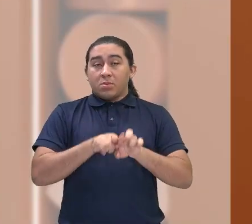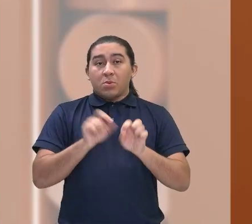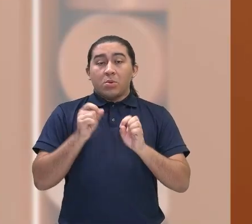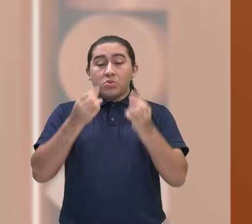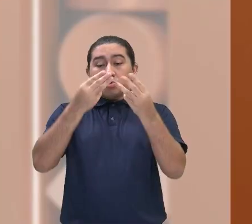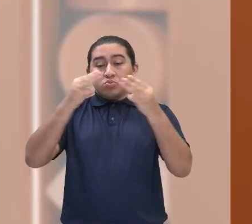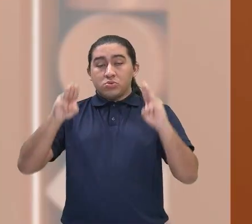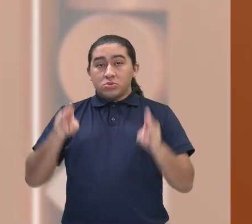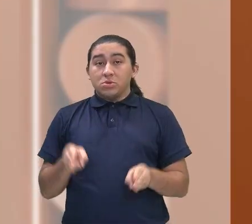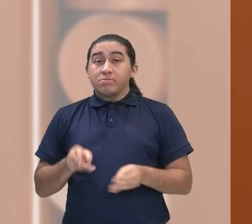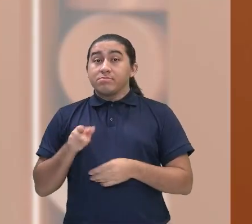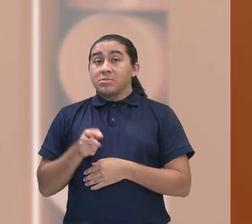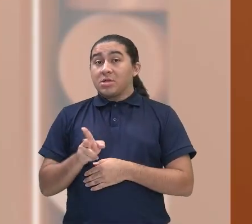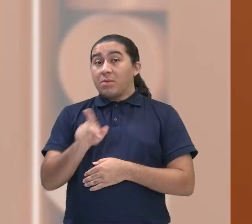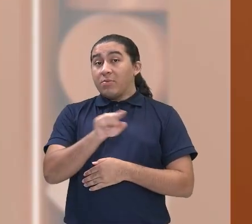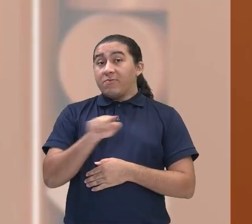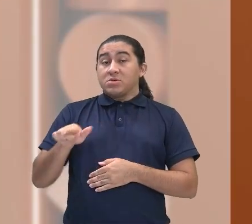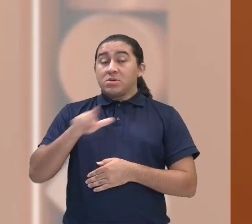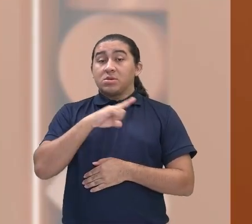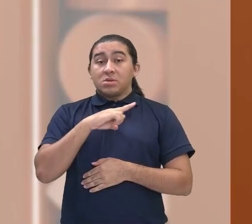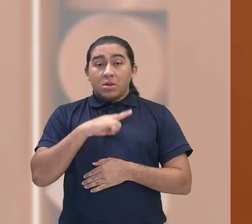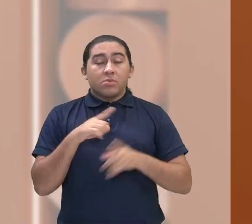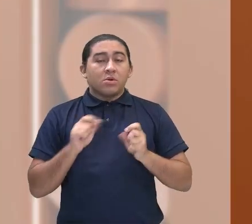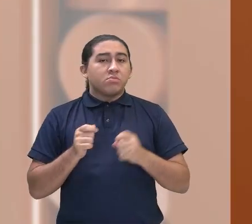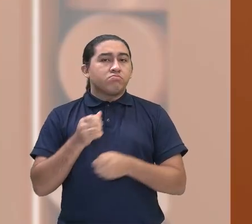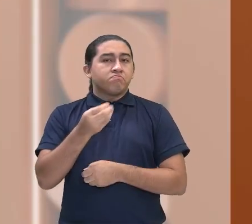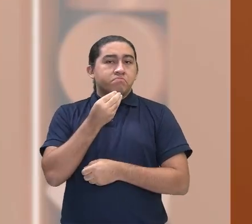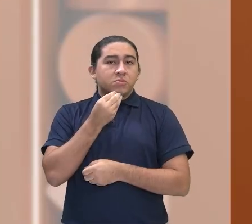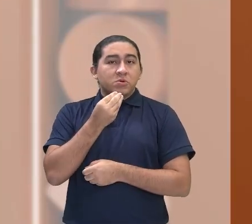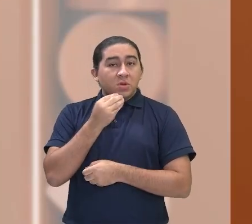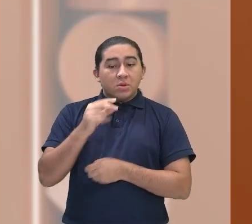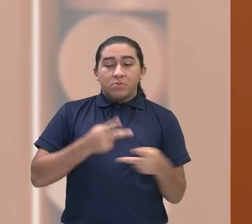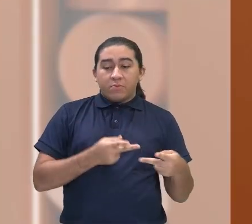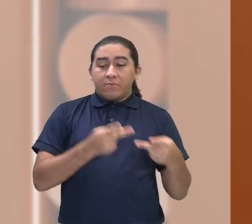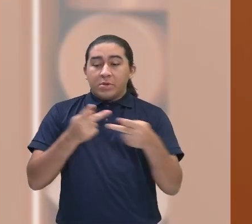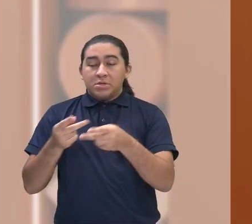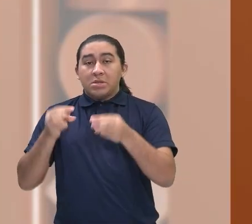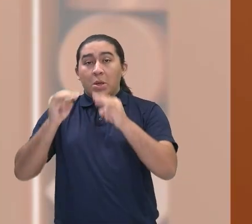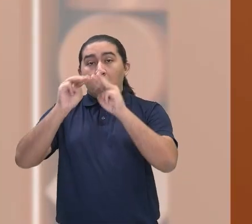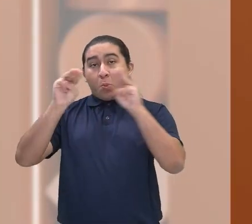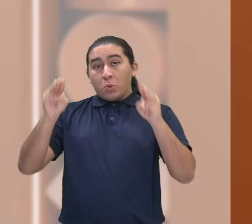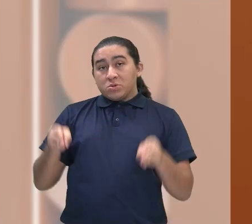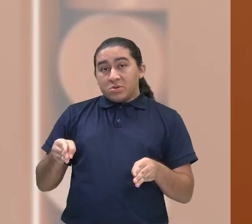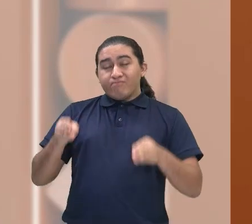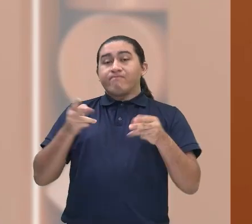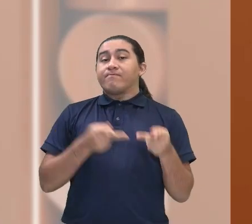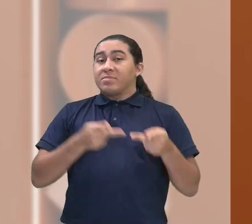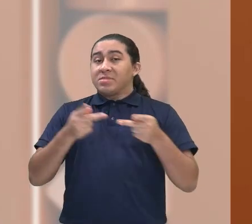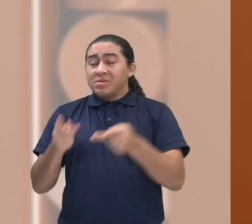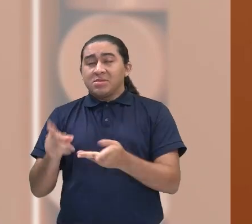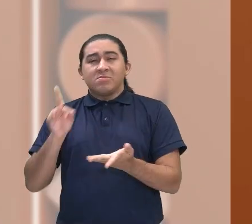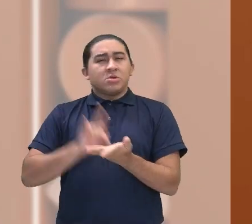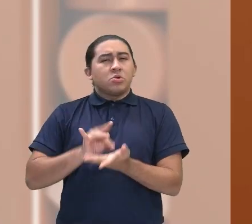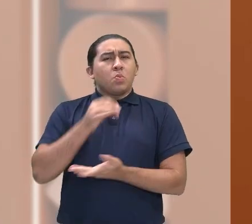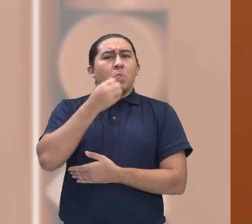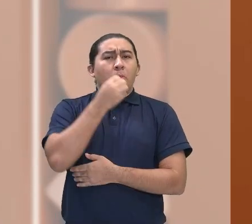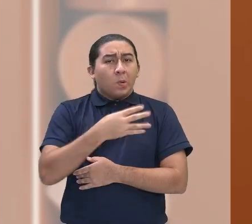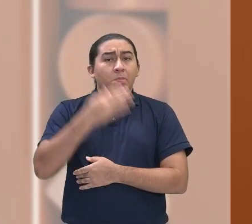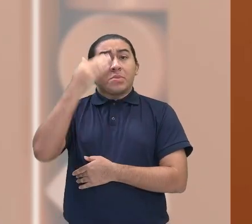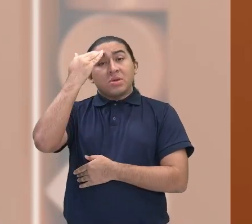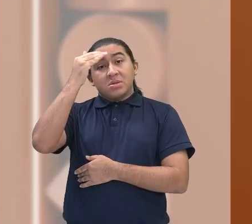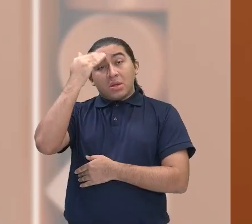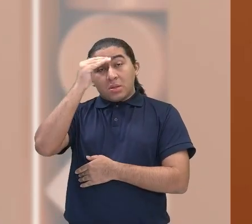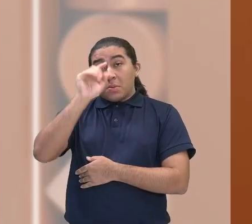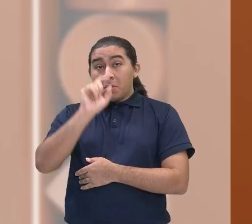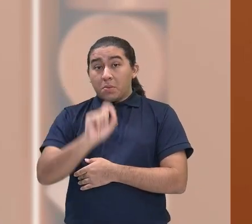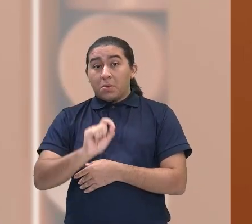que você, né, querido aluno, tiver a oportunidade de visitar um museu, visite o museu para compreender